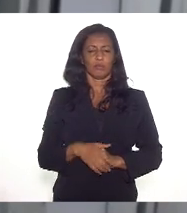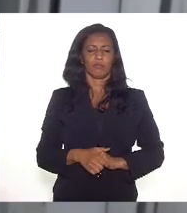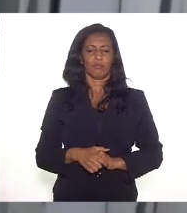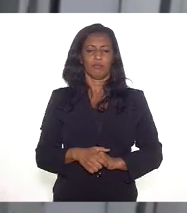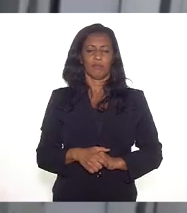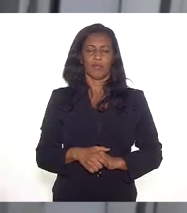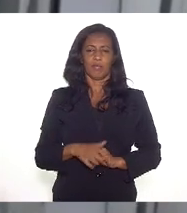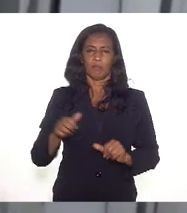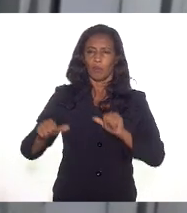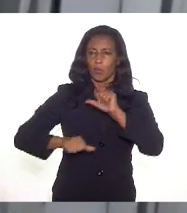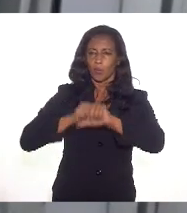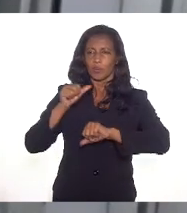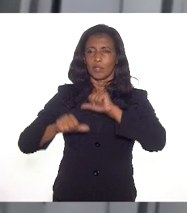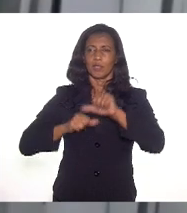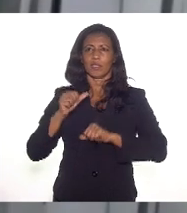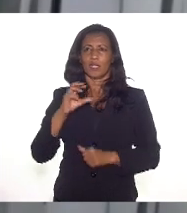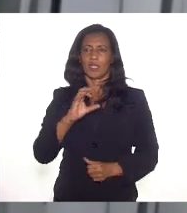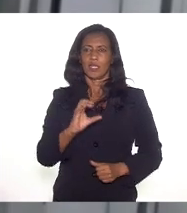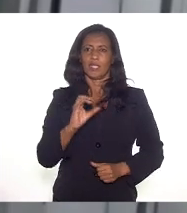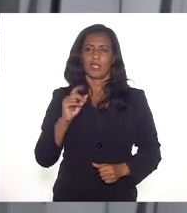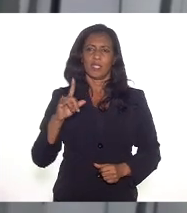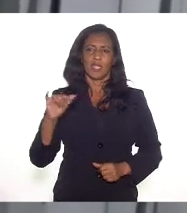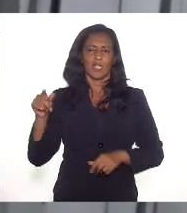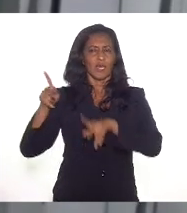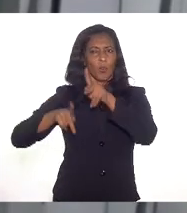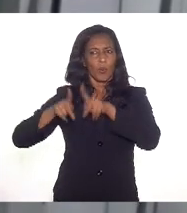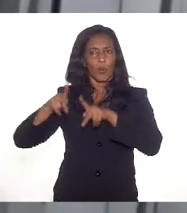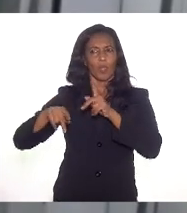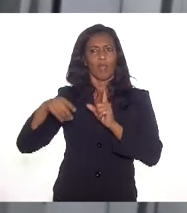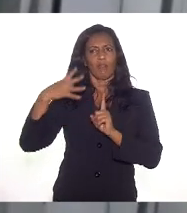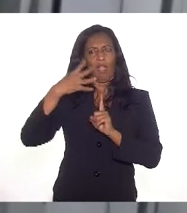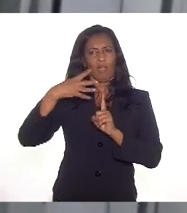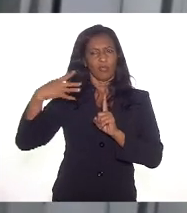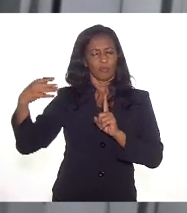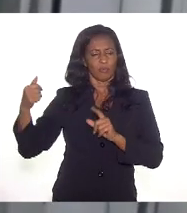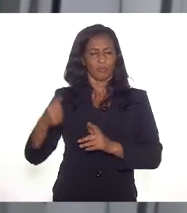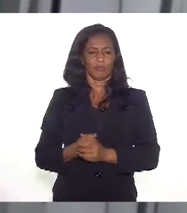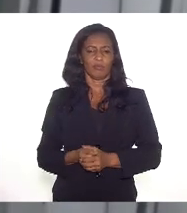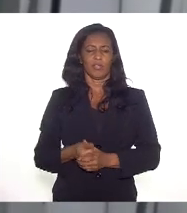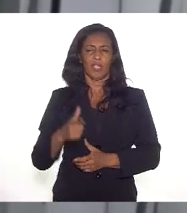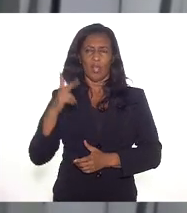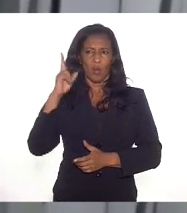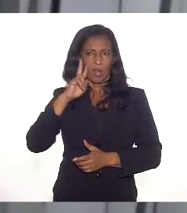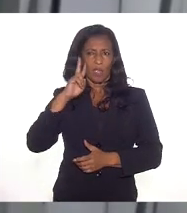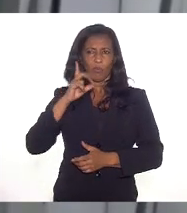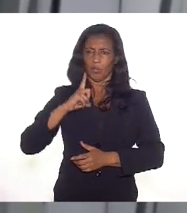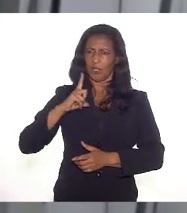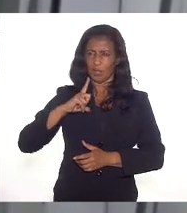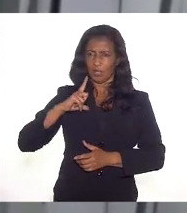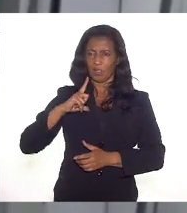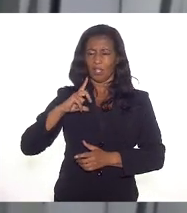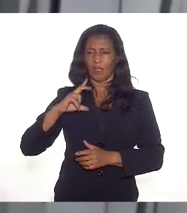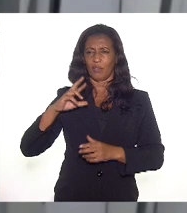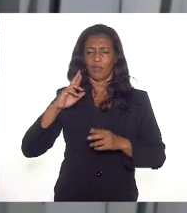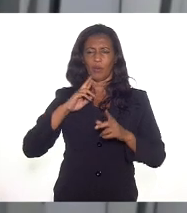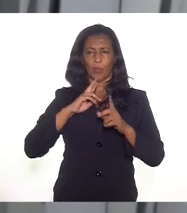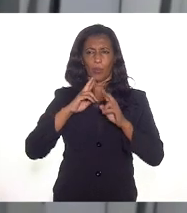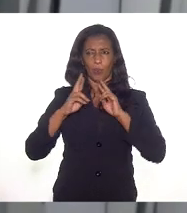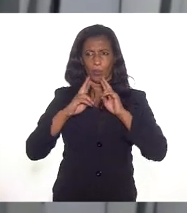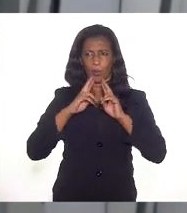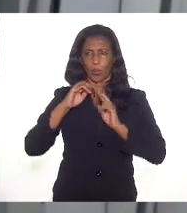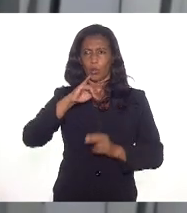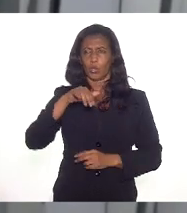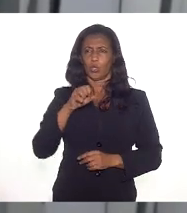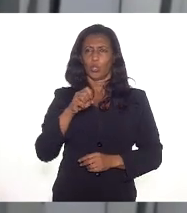de emancipação, de cidadania e de direitos da população LGBT. Eu me lembro, inclusive, que houve uma entrevista emblemática do programa do